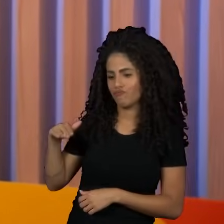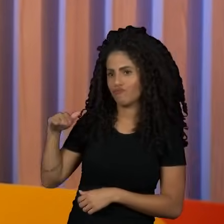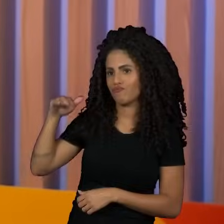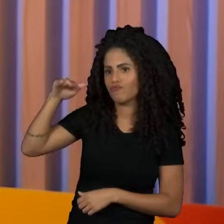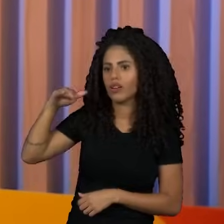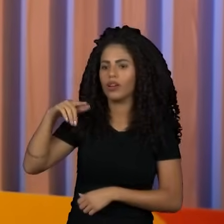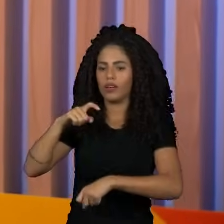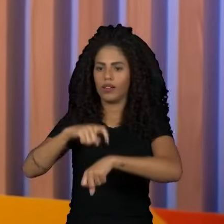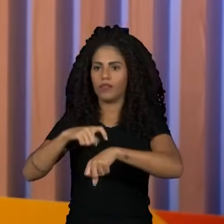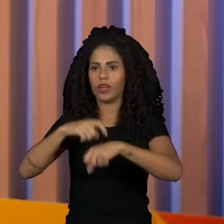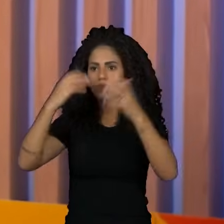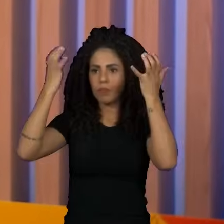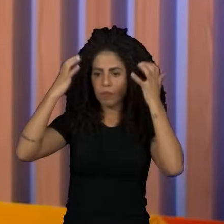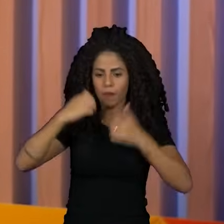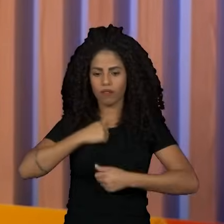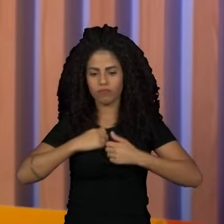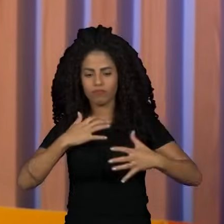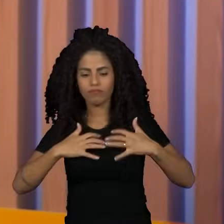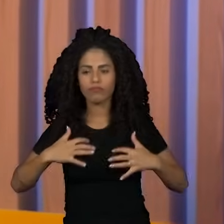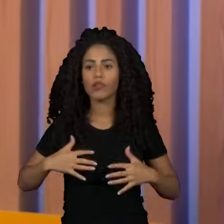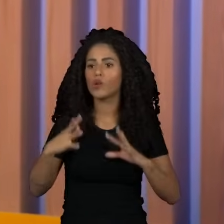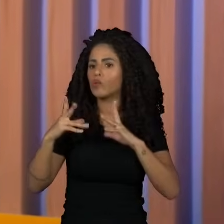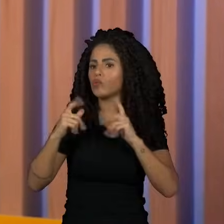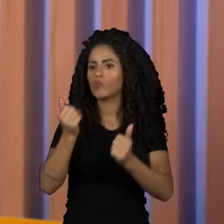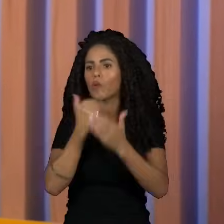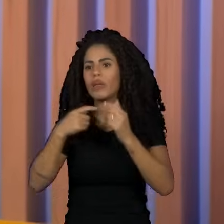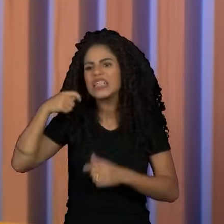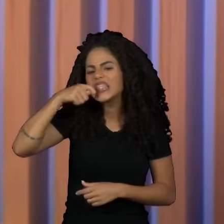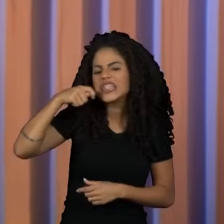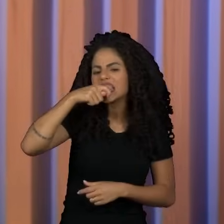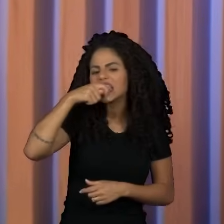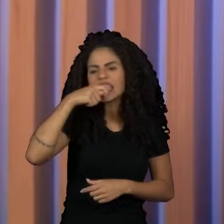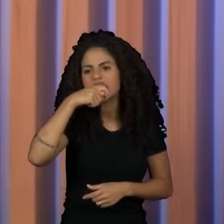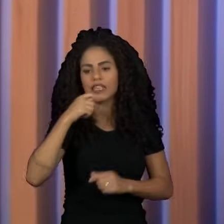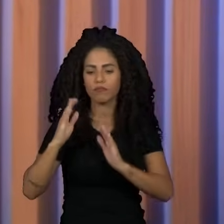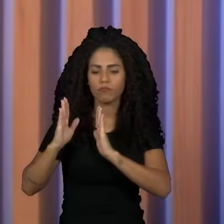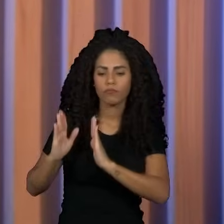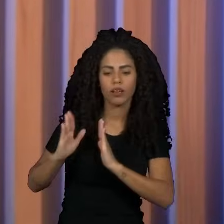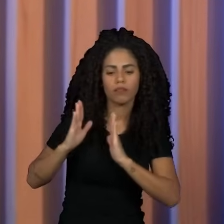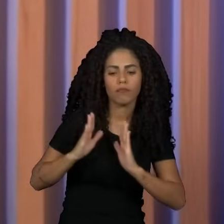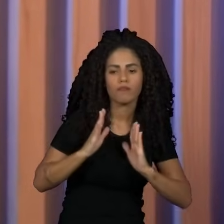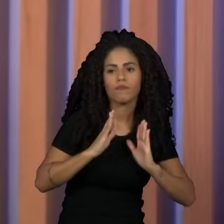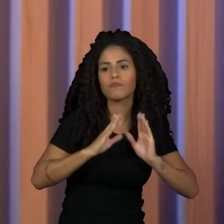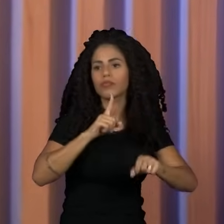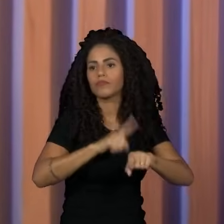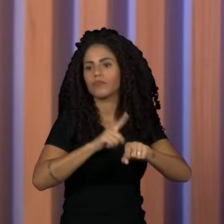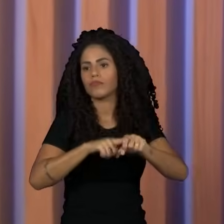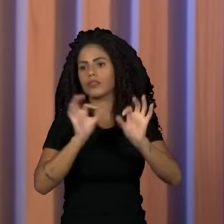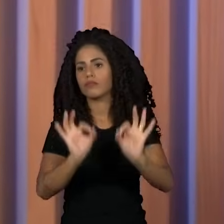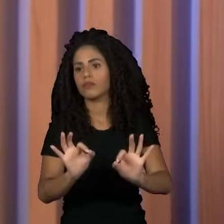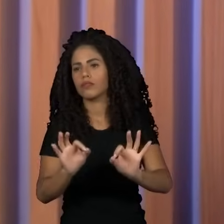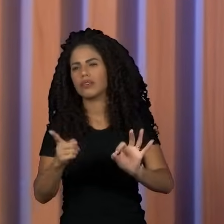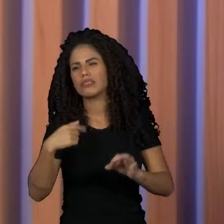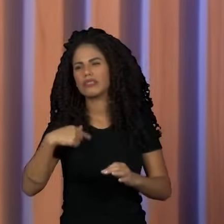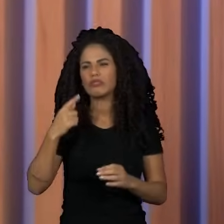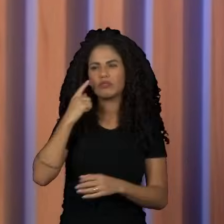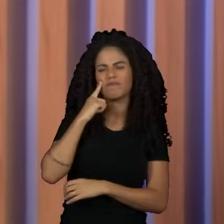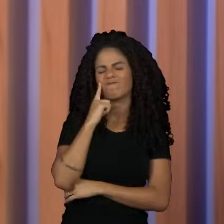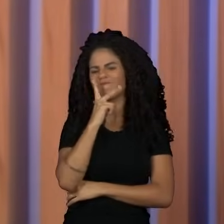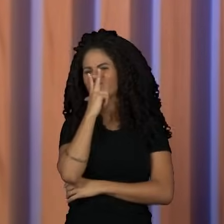tomar banho, para você escovar os dentes. Tudo isso a gente pode ter a impressão de que